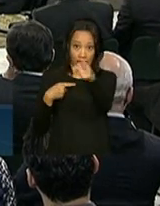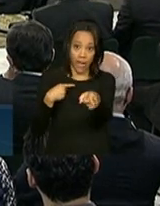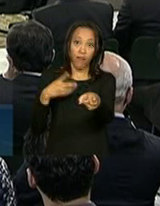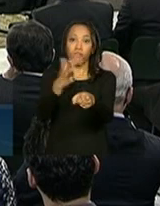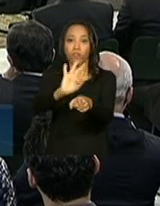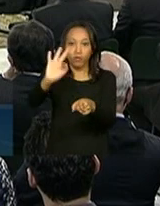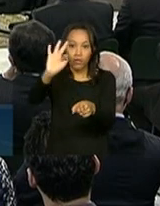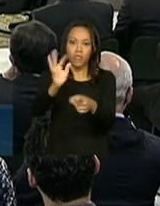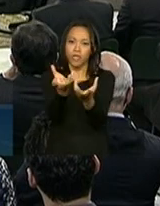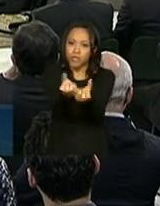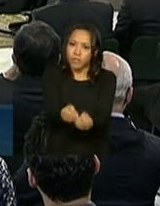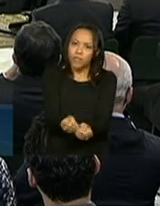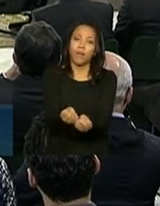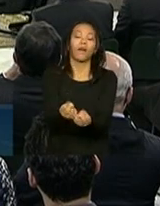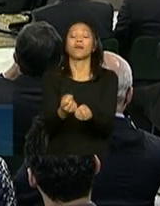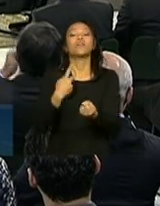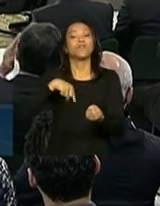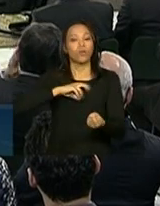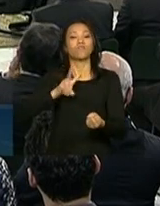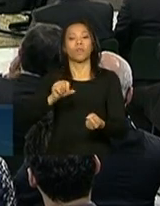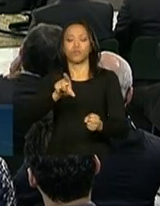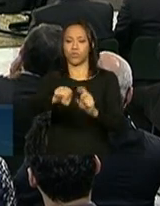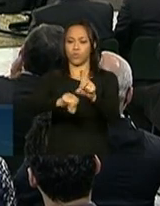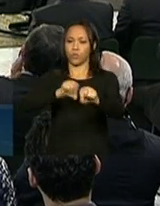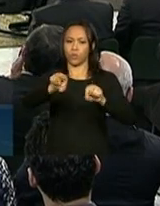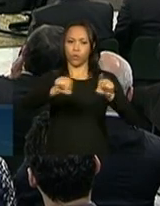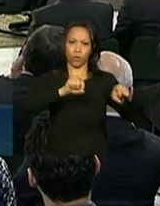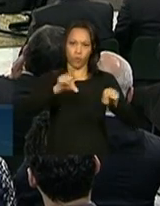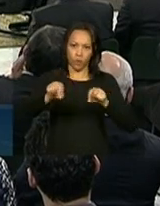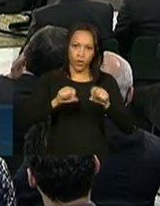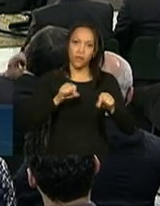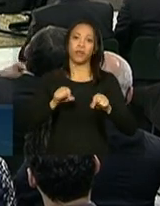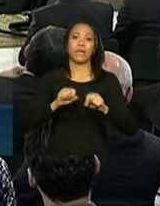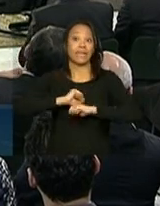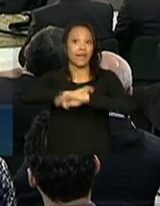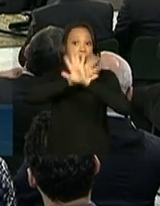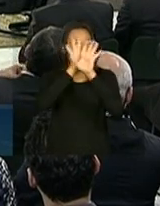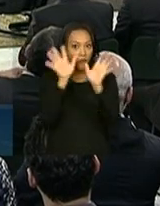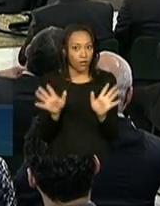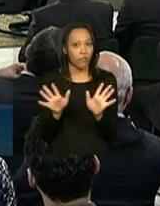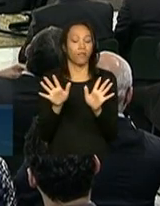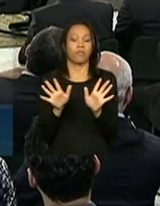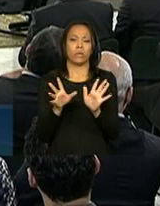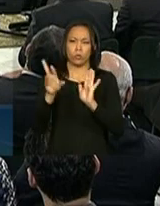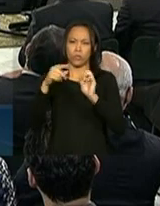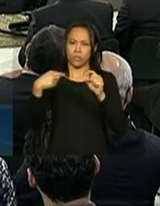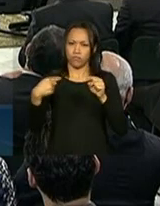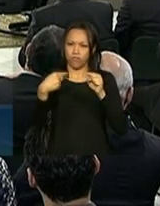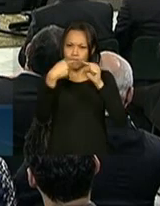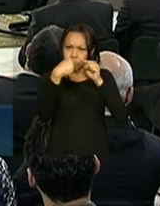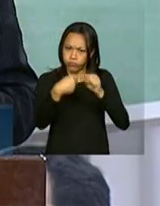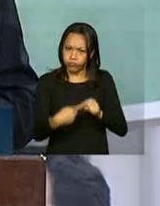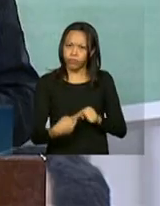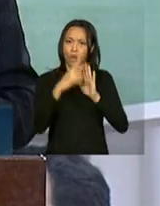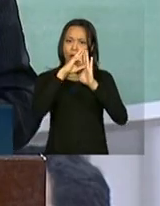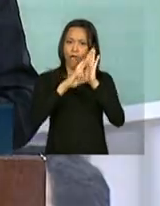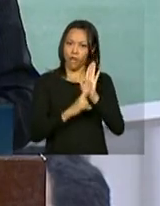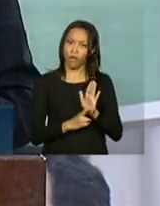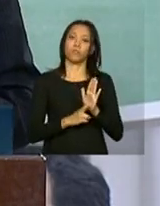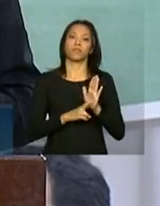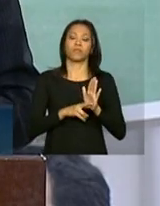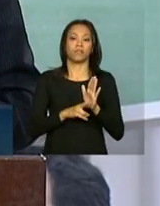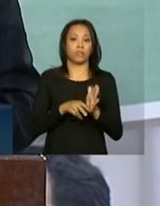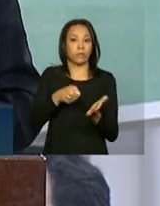ela optar, e nós faremos a seleção republicana, transparente, com critérios de prioridade na